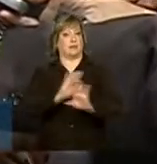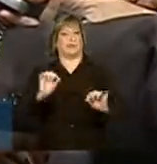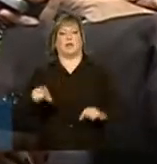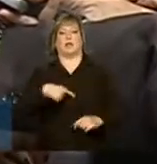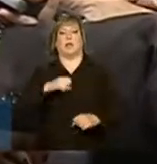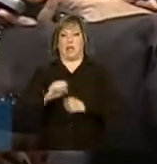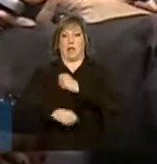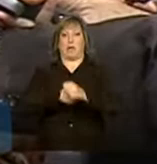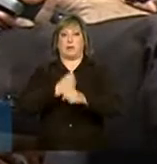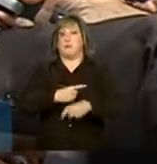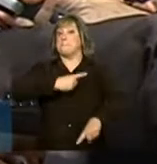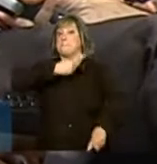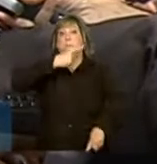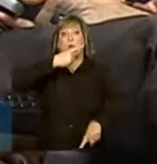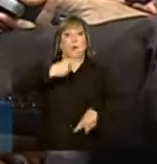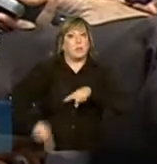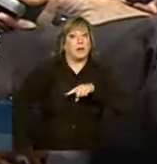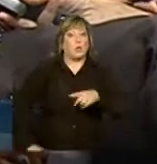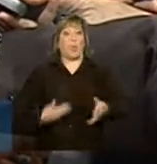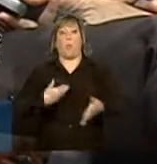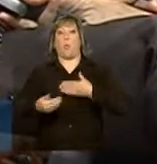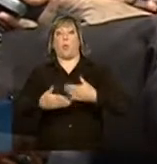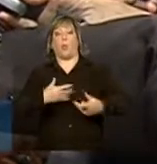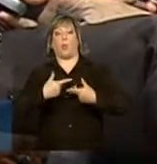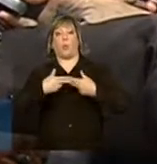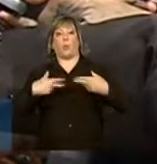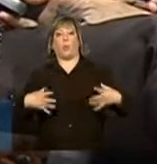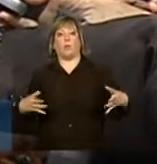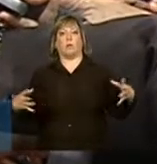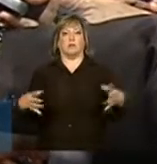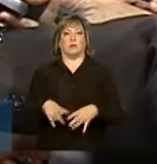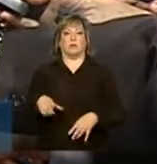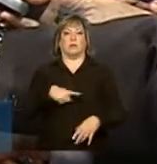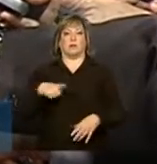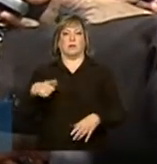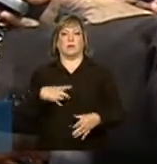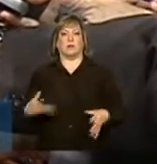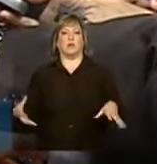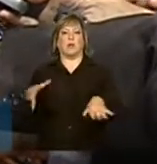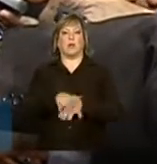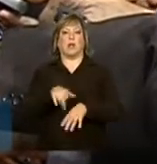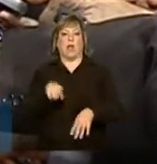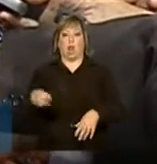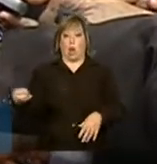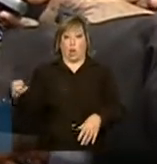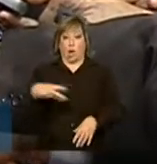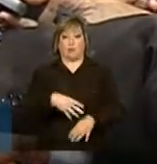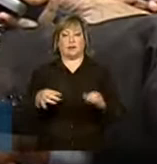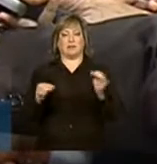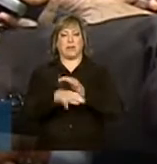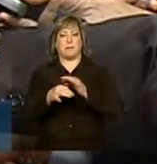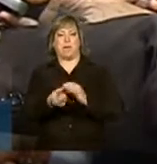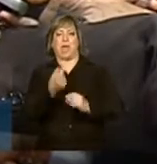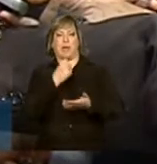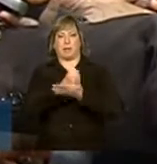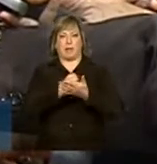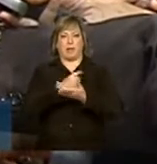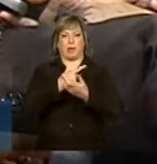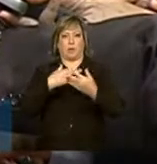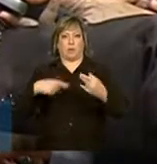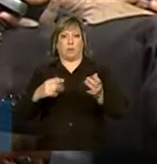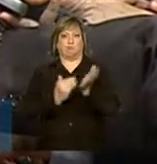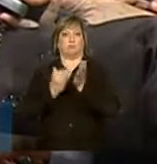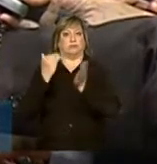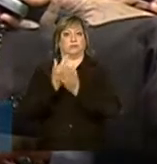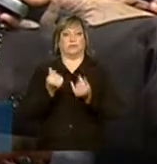vem. É proibido dar qualquer tipo de impacto da inclusão desses novos tipos de tratamento, de medicamentos no ano que vem. E